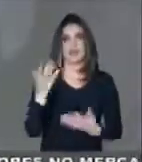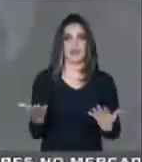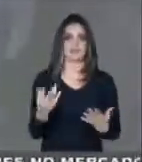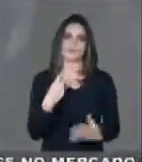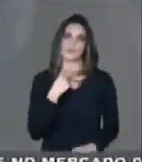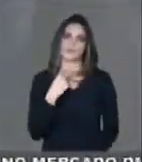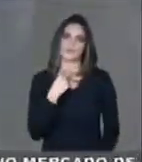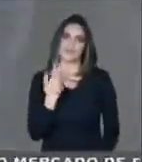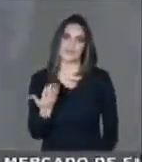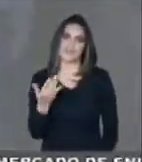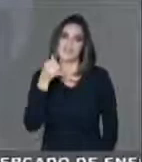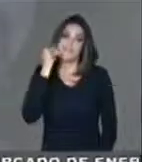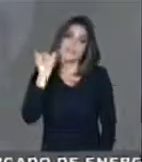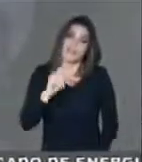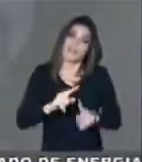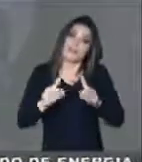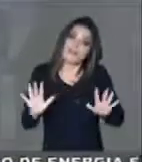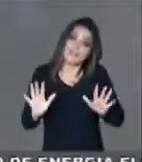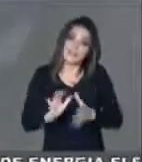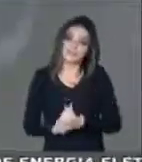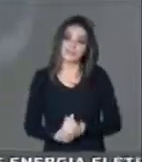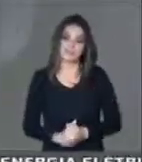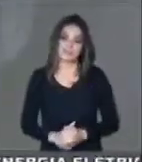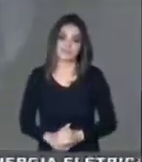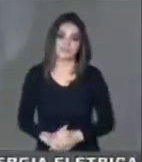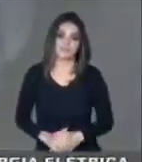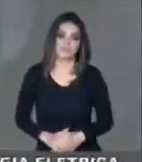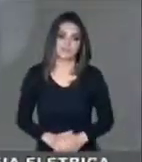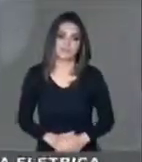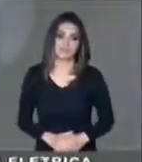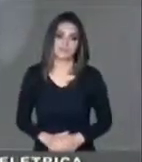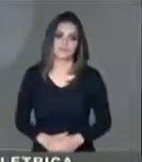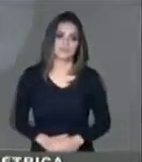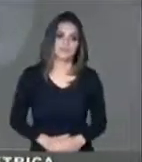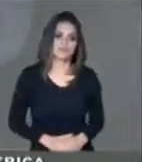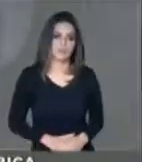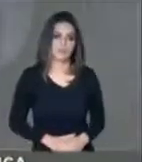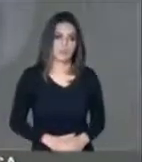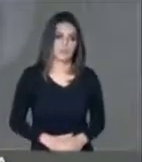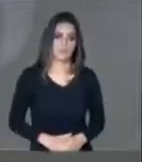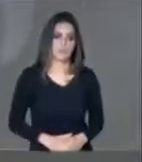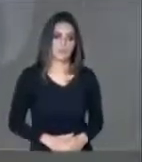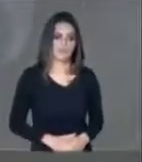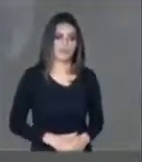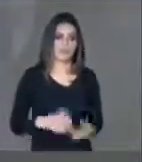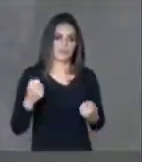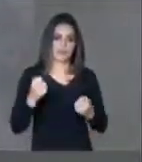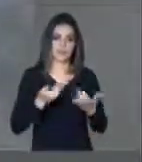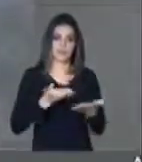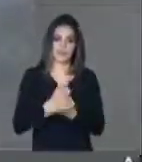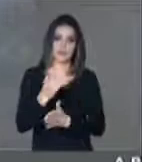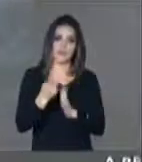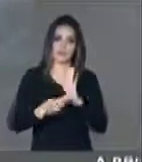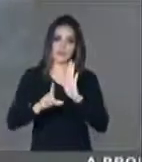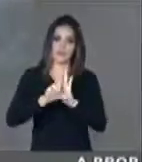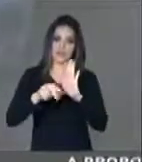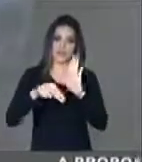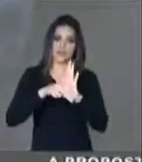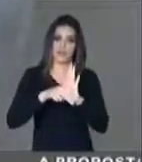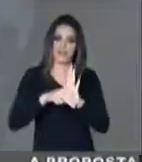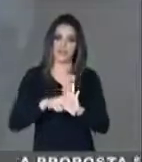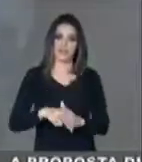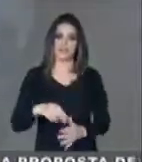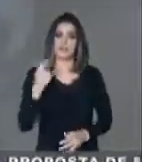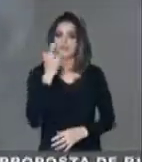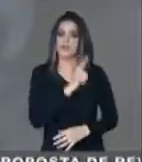podemos evitar, mas agora então, mesmo criticamente, nós temos que aprovar esse PLN exatamente para que